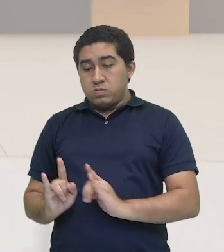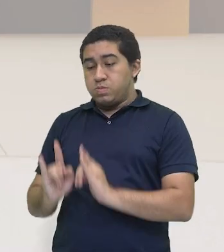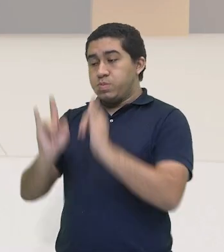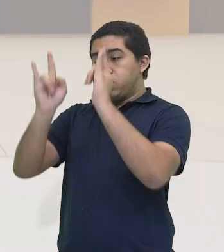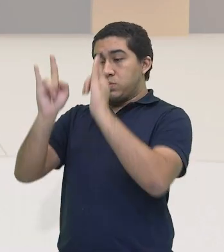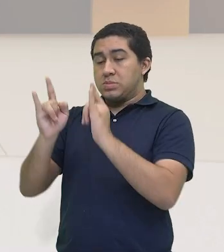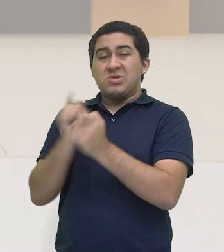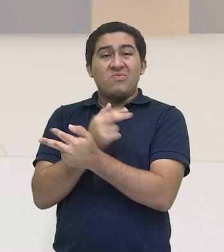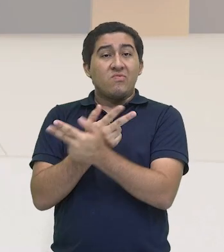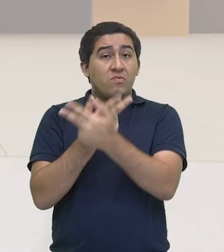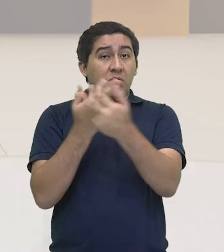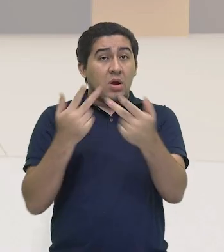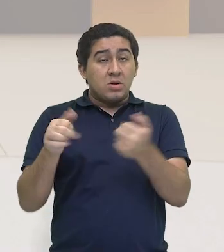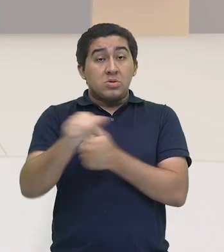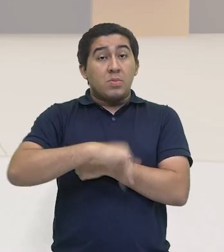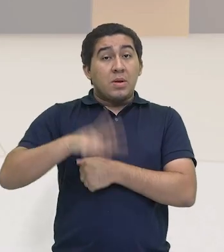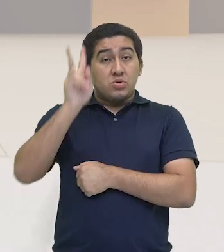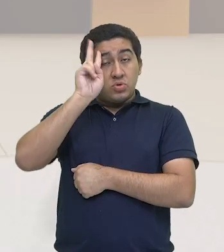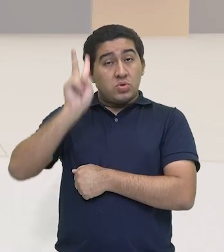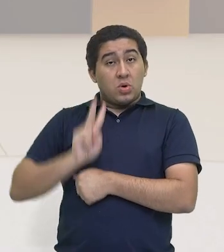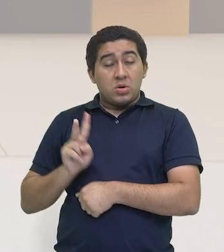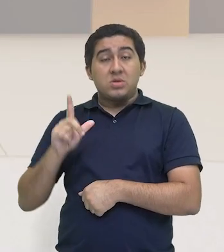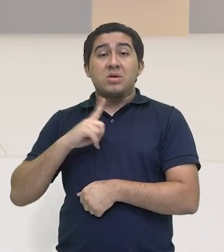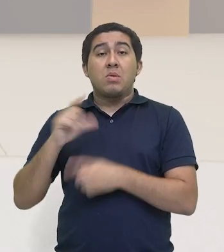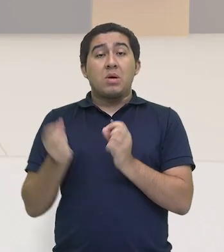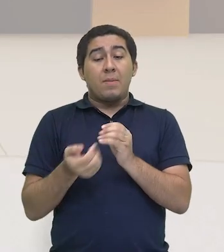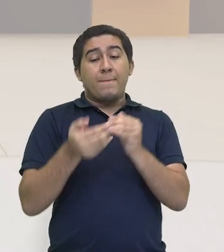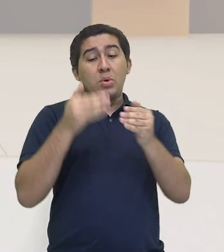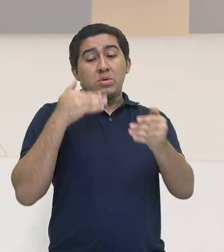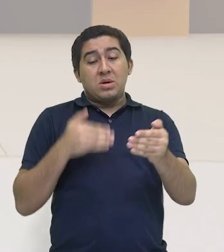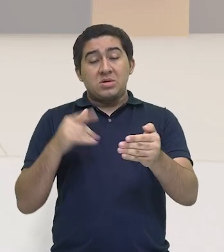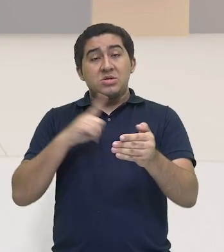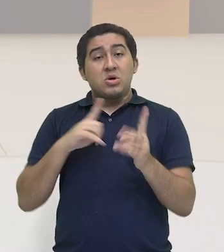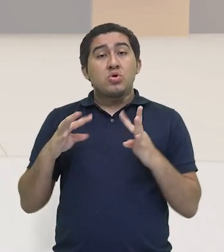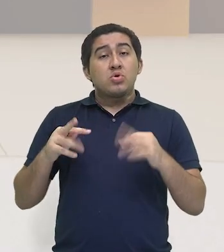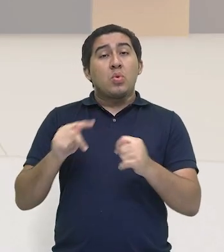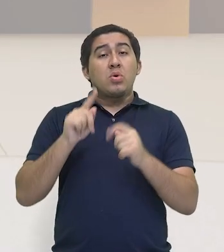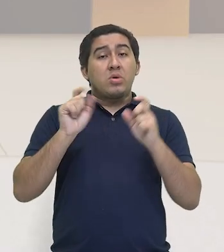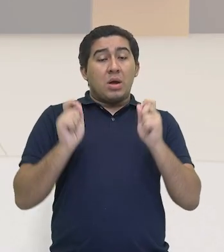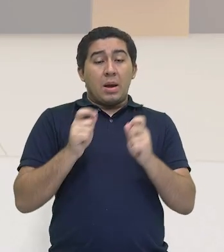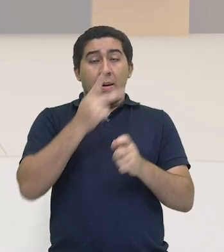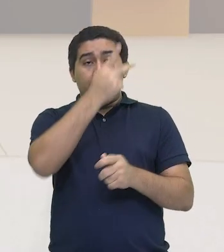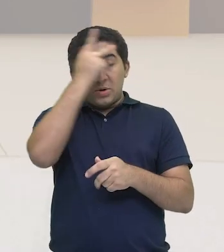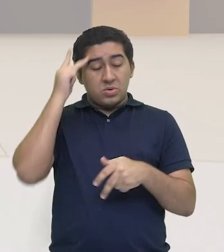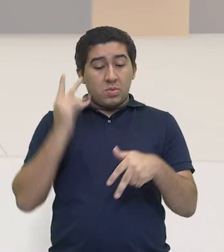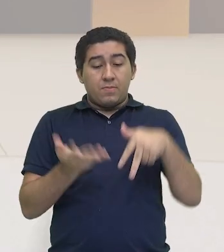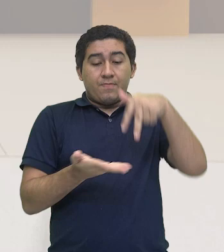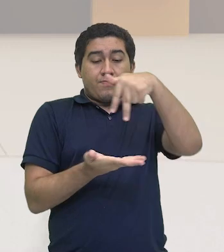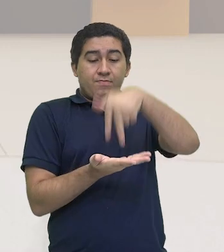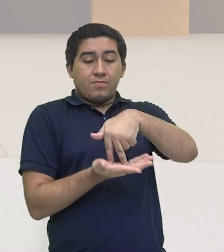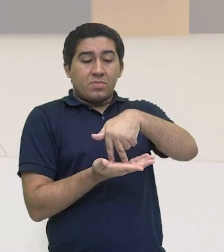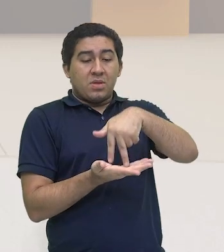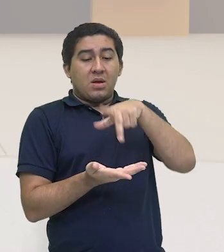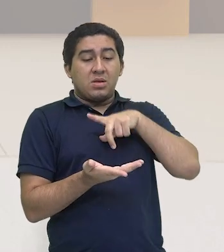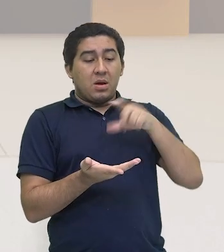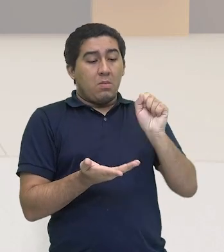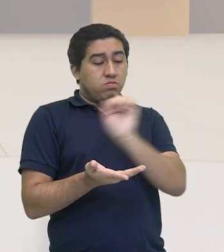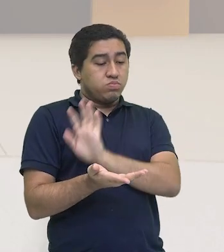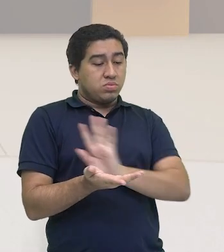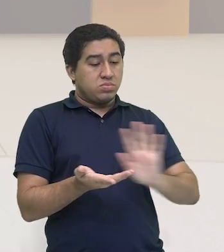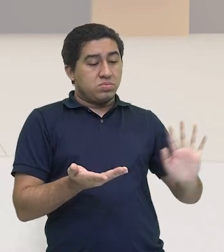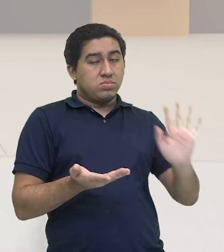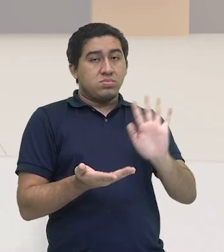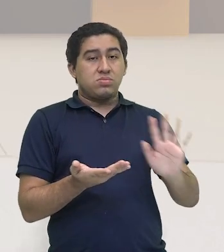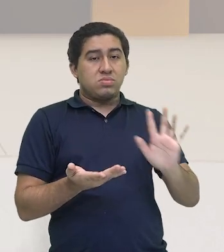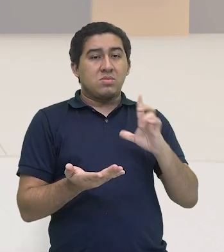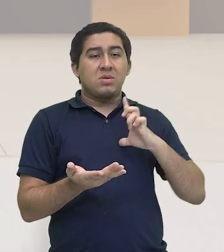ruínas históricas, não é? E aí tinha todo um cenário ali para a pessoa que estava explicando, o ceramista, agora já esqueci